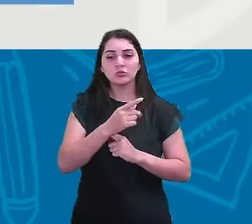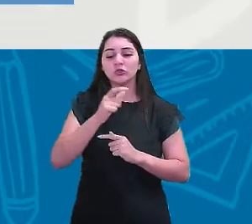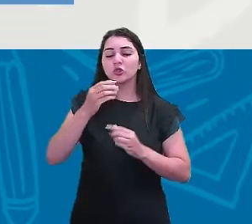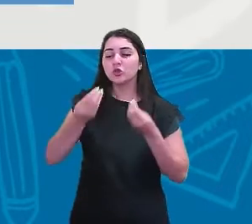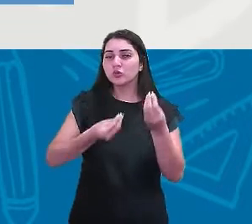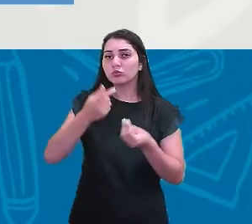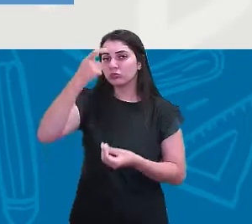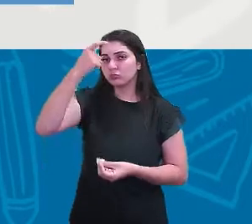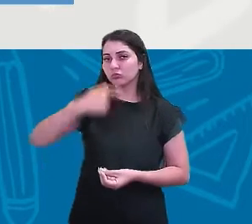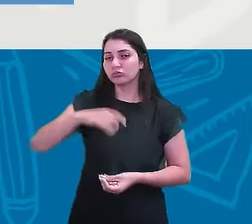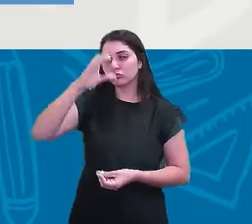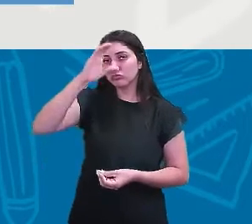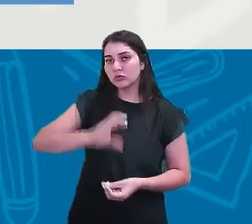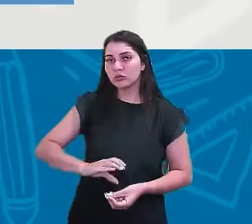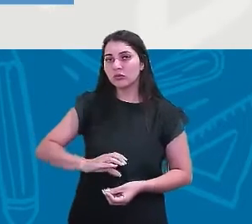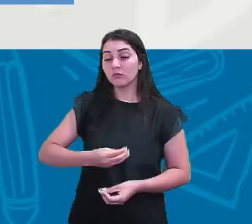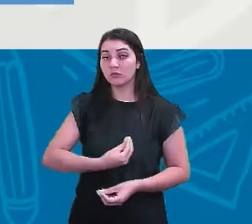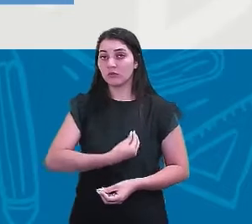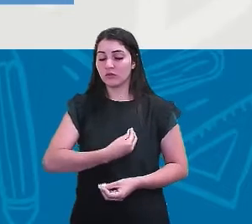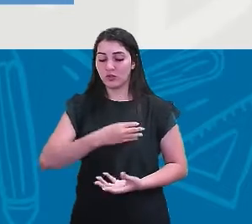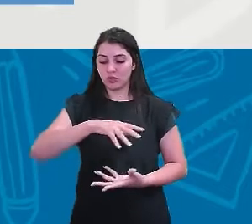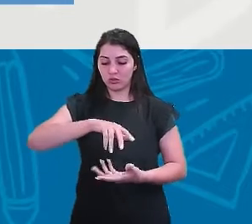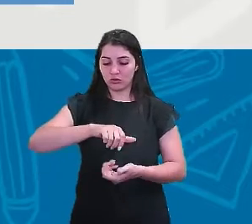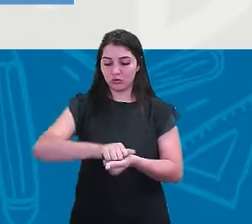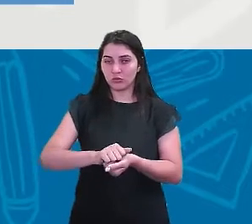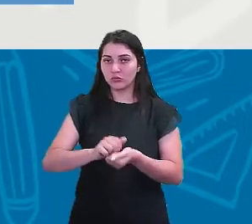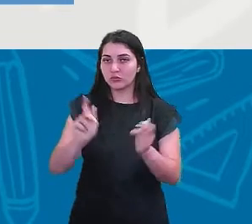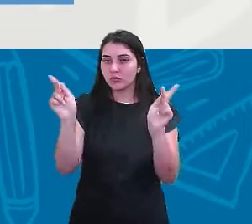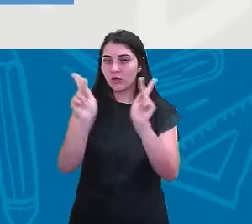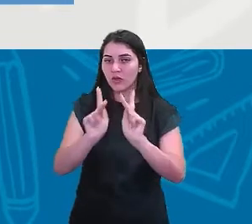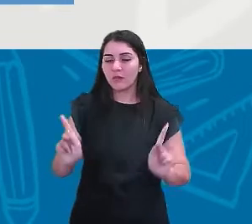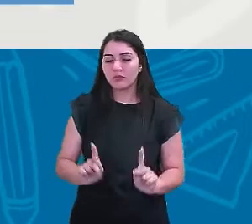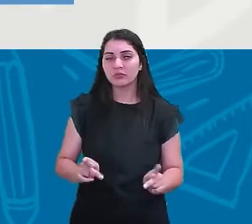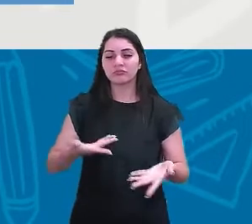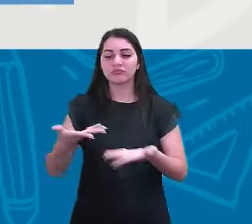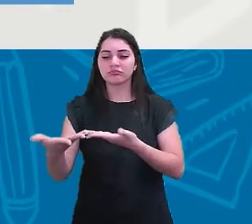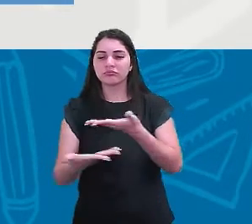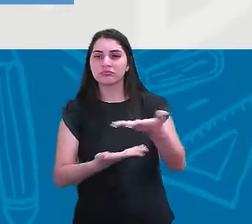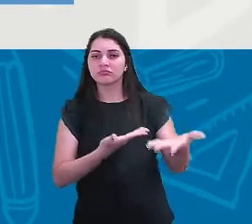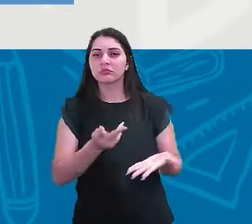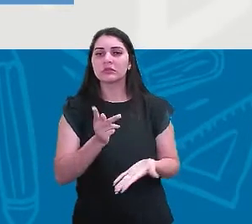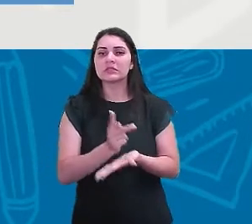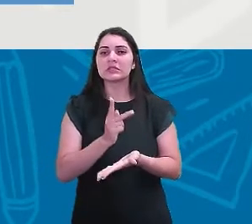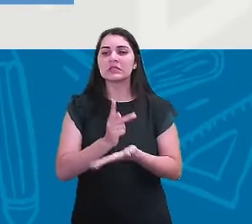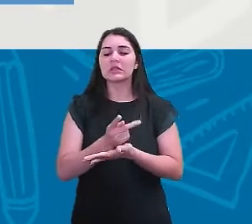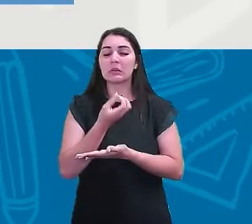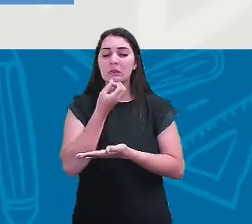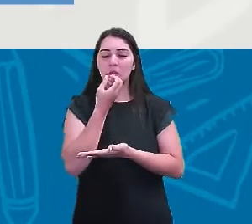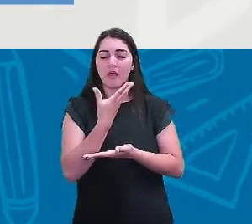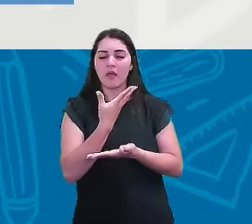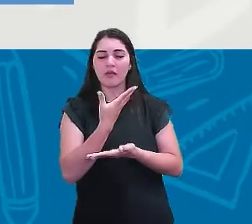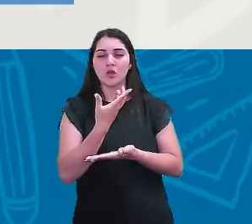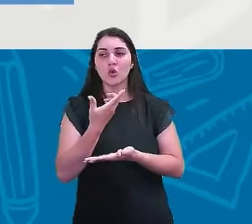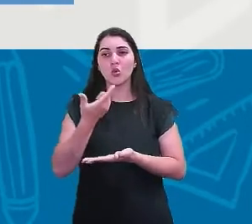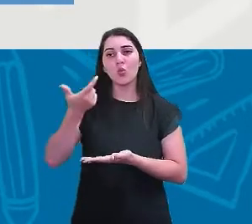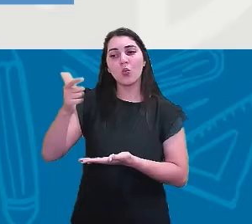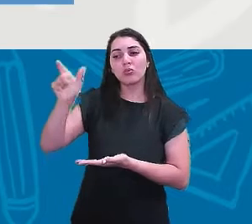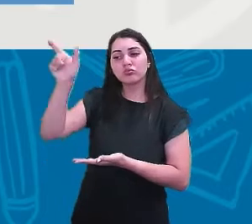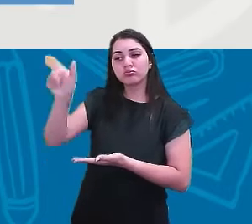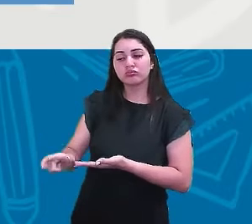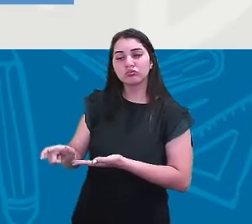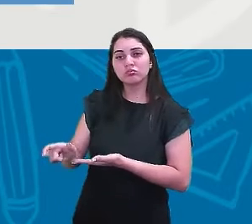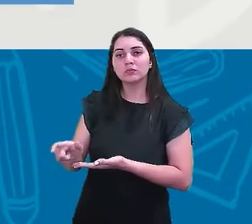para viver no mundo em paz, em harmonia, sempre em bem com o outro cidadão, tá